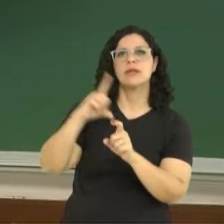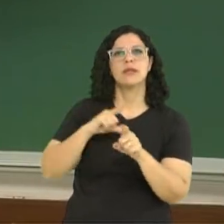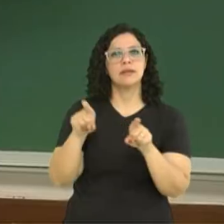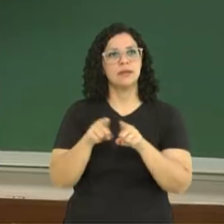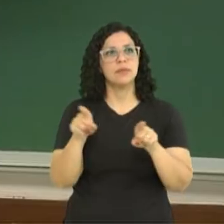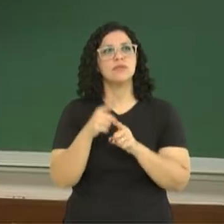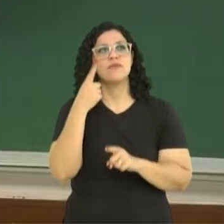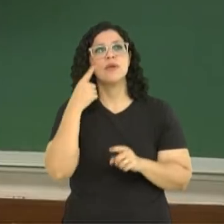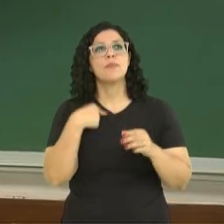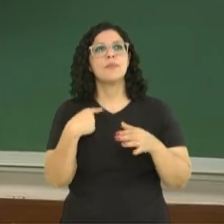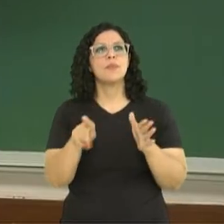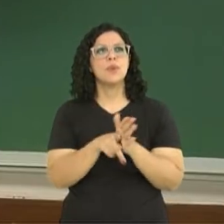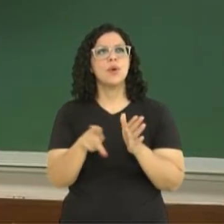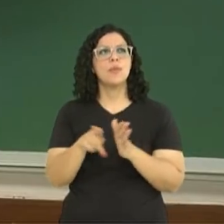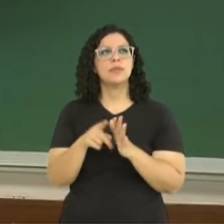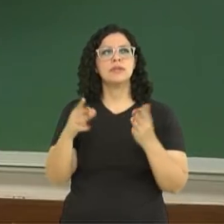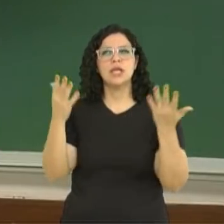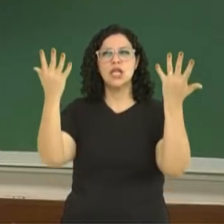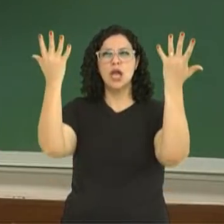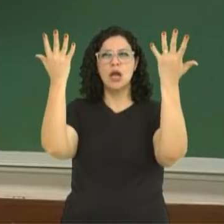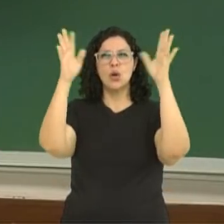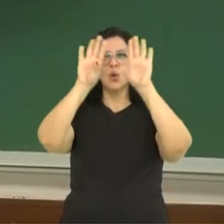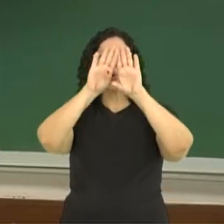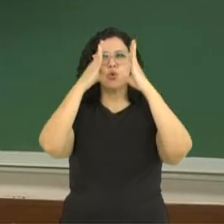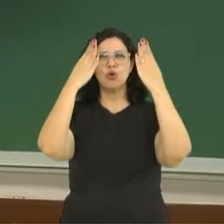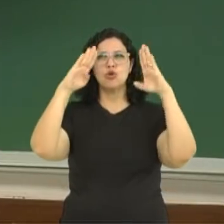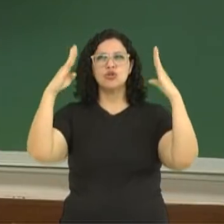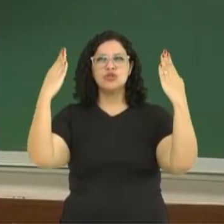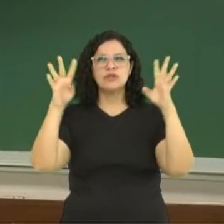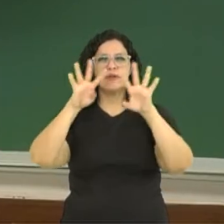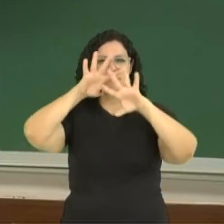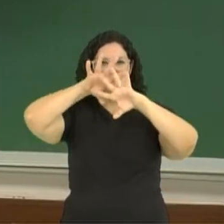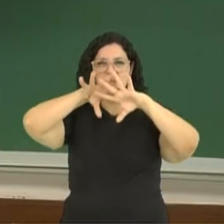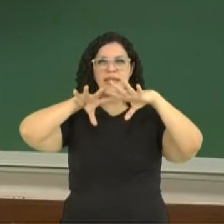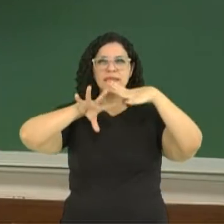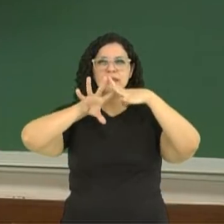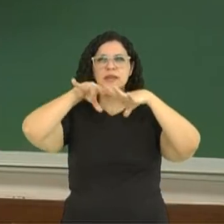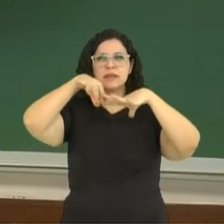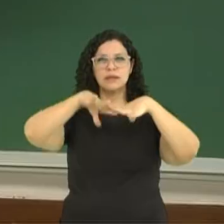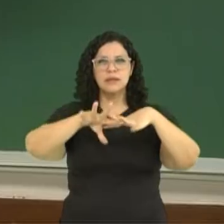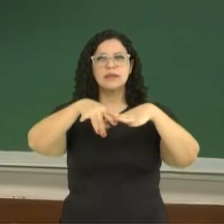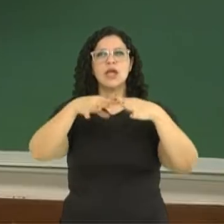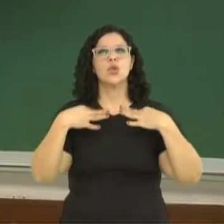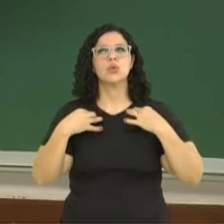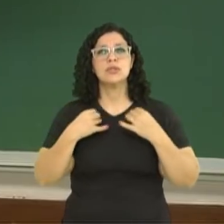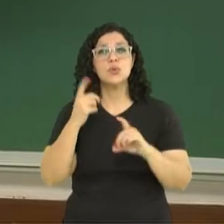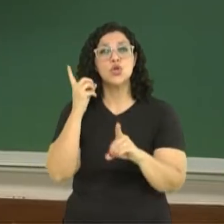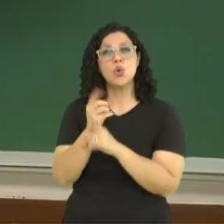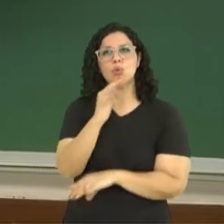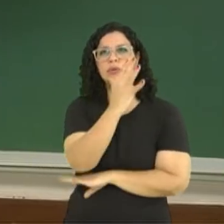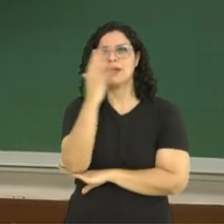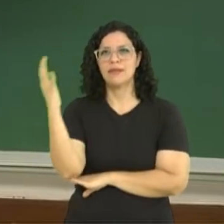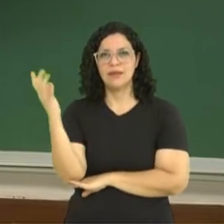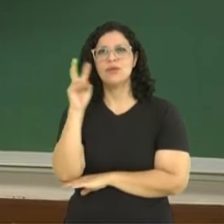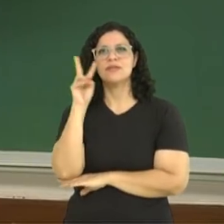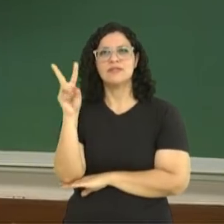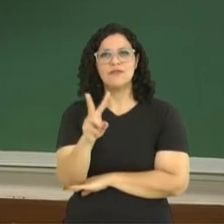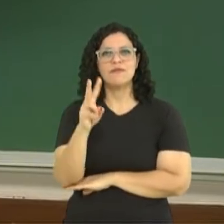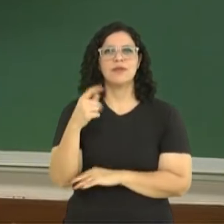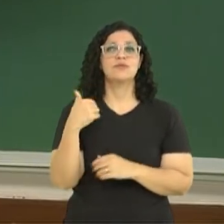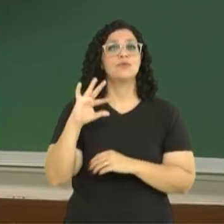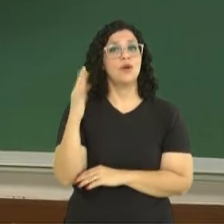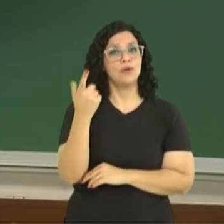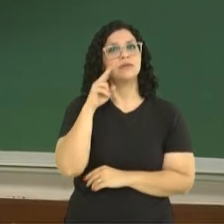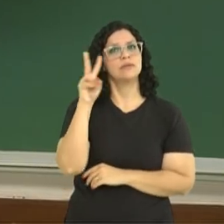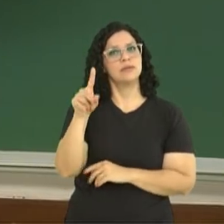Se você pegar uma cortina, você vai ver na cortina vários fios entrelaçados, uma textura. Então, tudo aquilo que a gente encontra ocasionalmente,